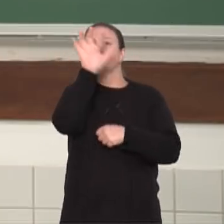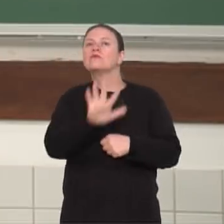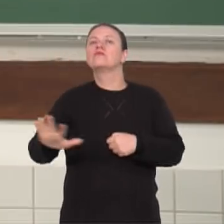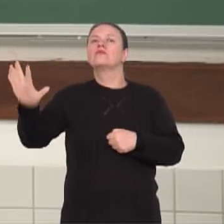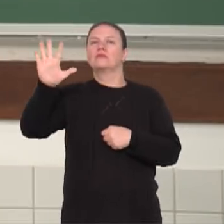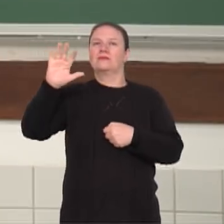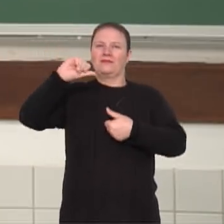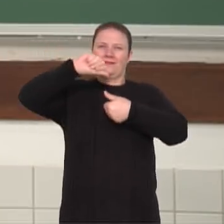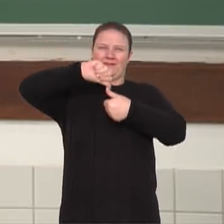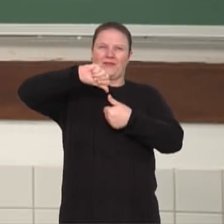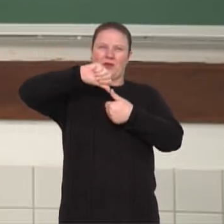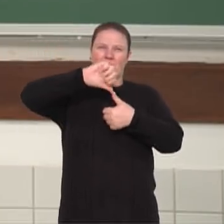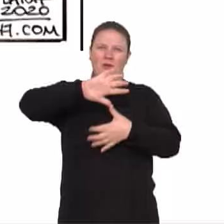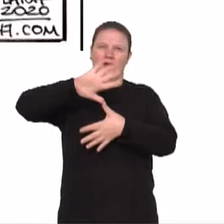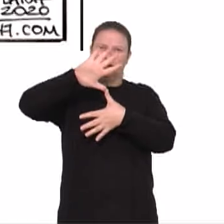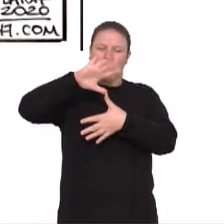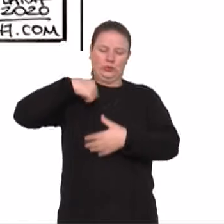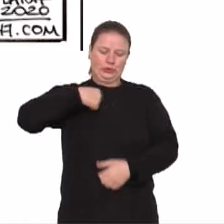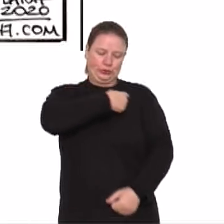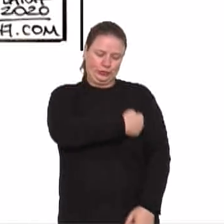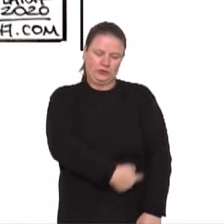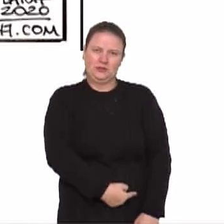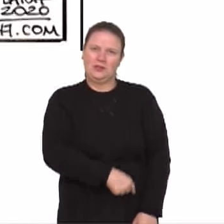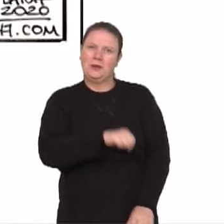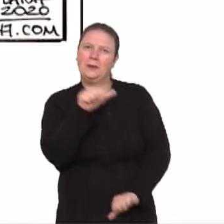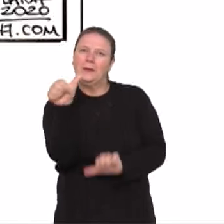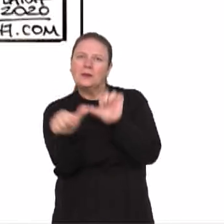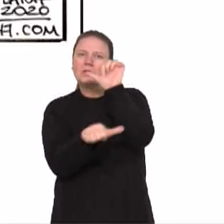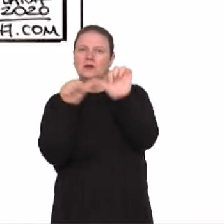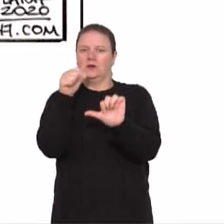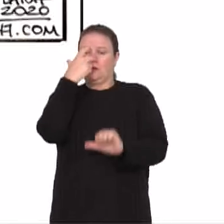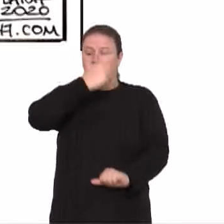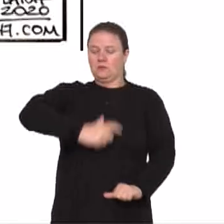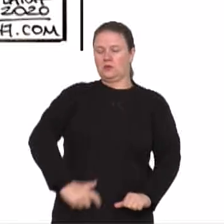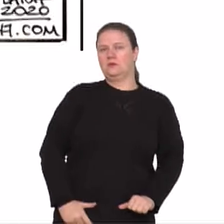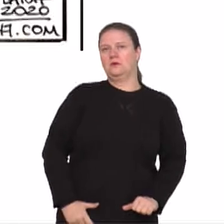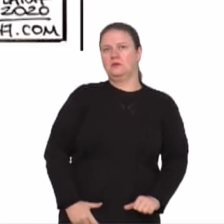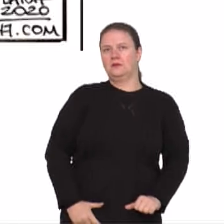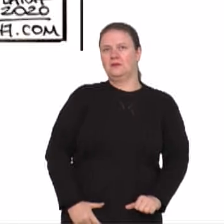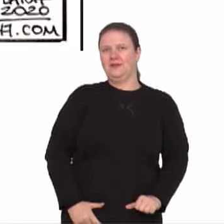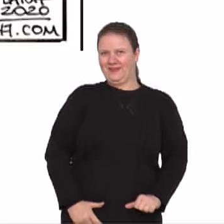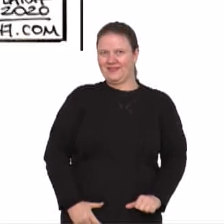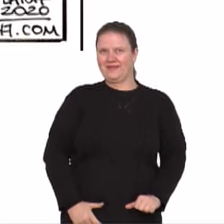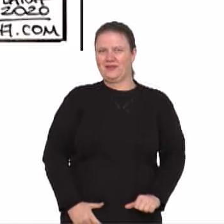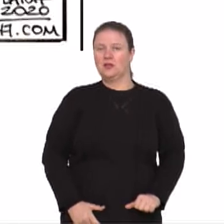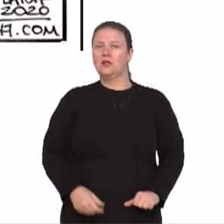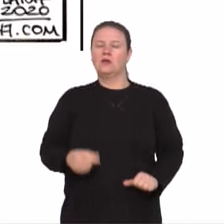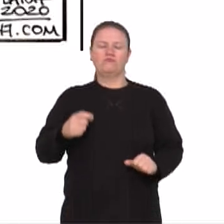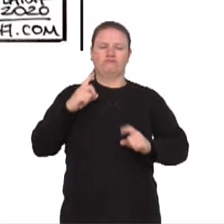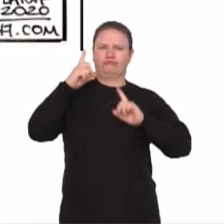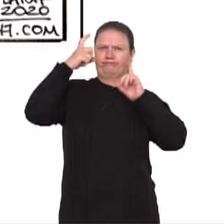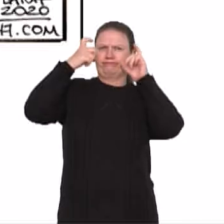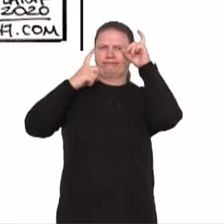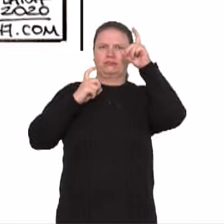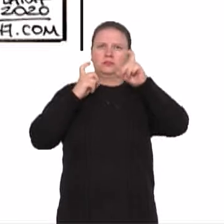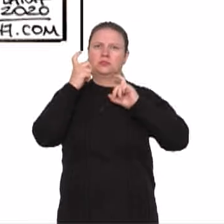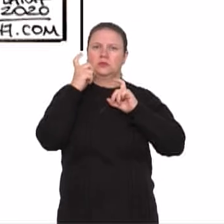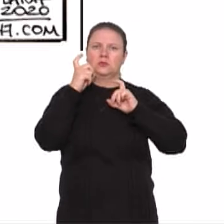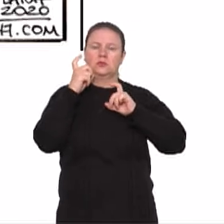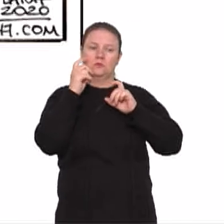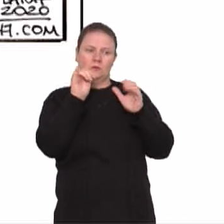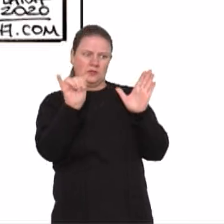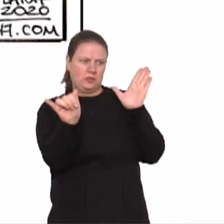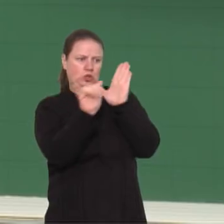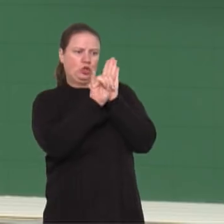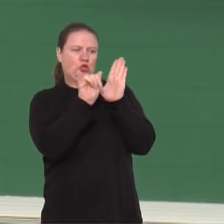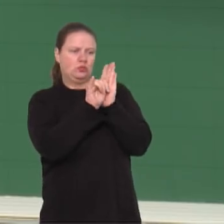mapa transformado em pessoa, é uma forma de caricatura, é bastante expressivo, né? Identifica bastante